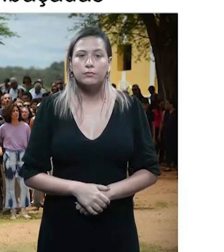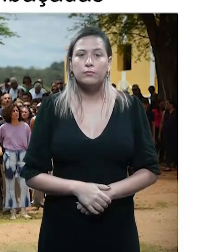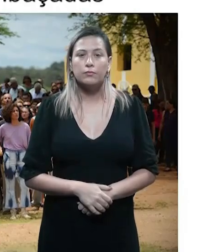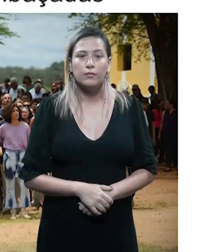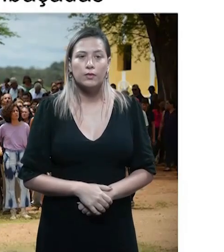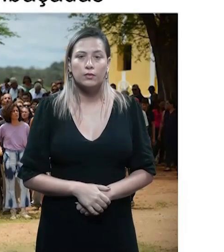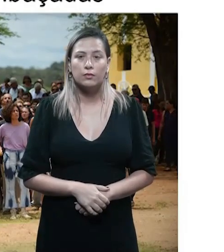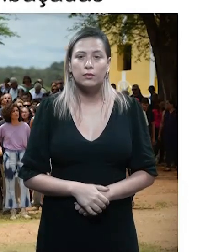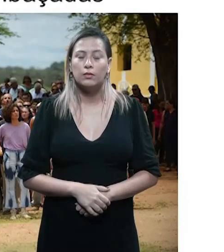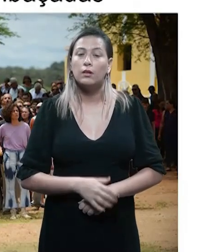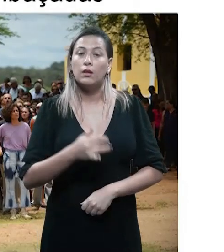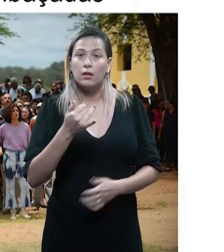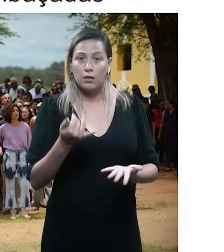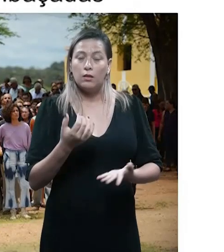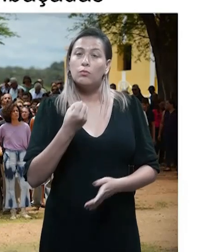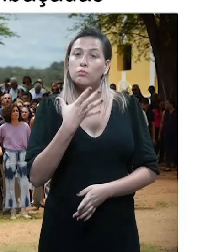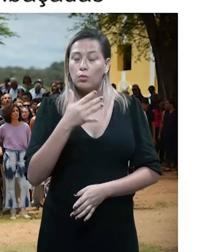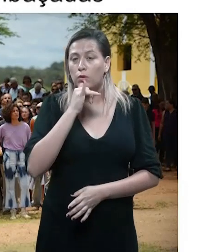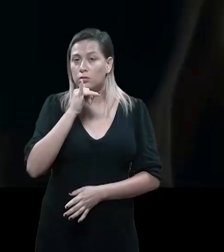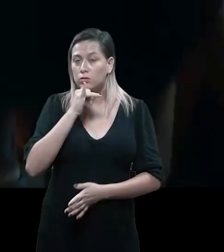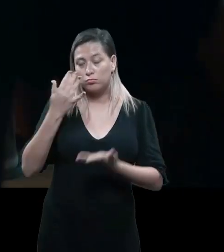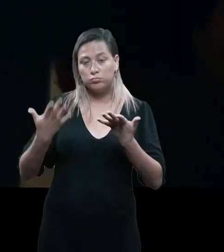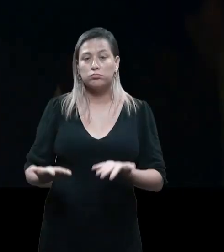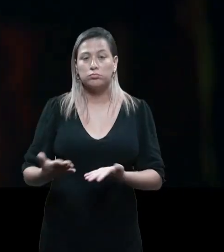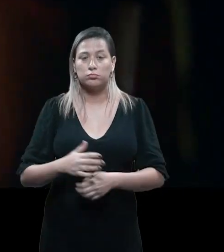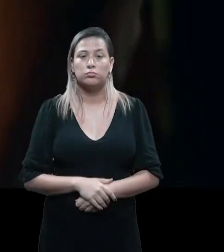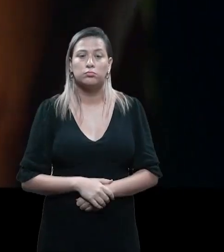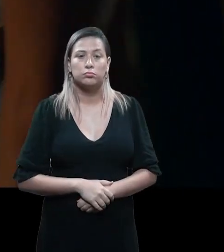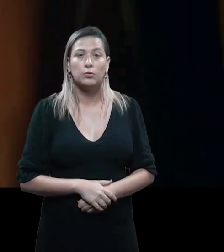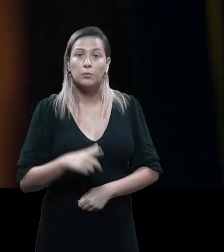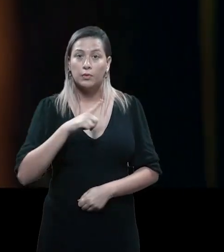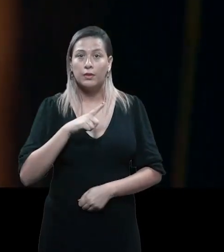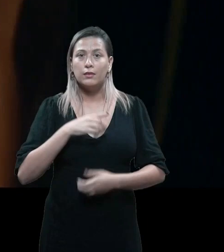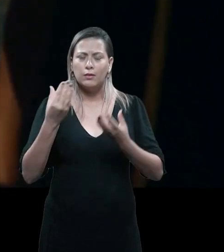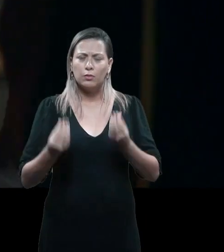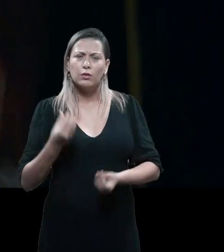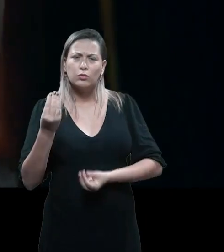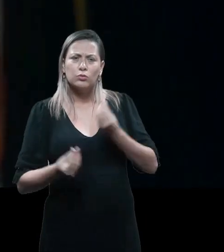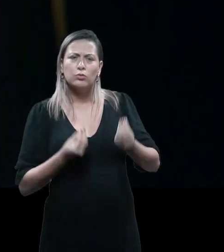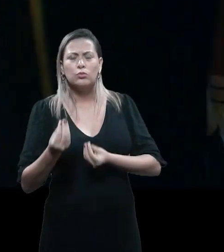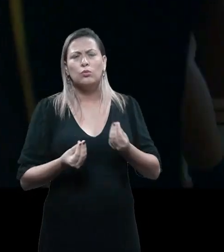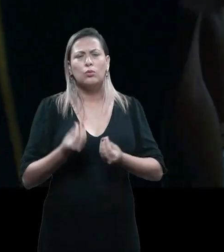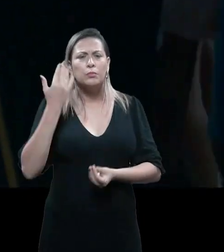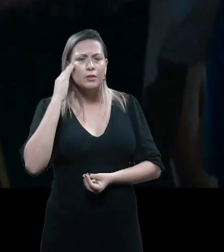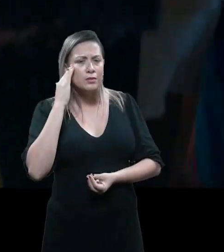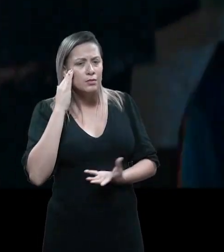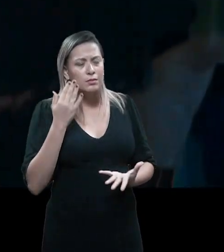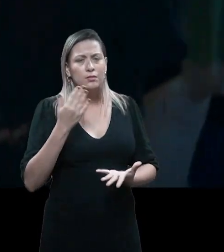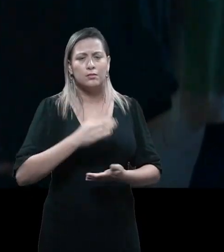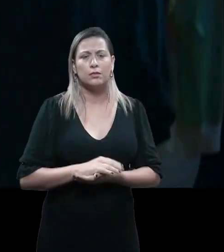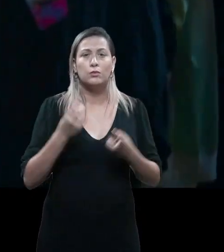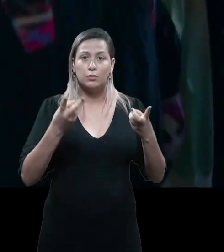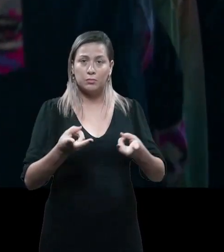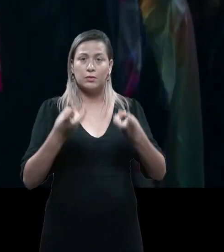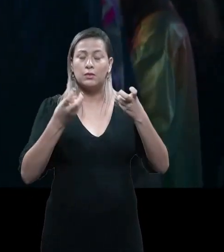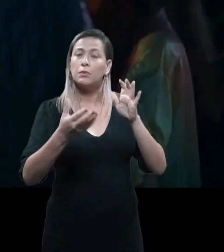2019, é um bom exemplo para isso, certo? Então, aqui vemos hipóteses interpretativas,